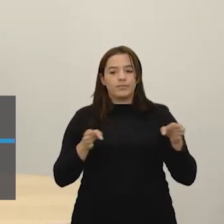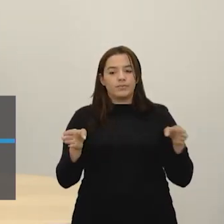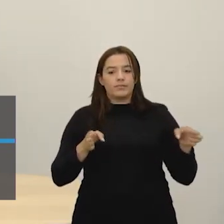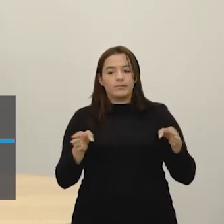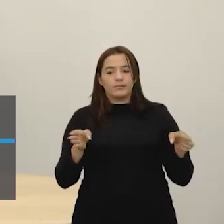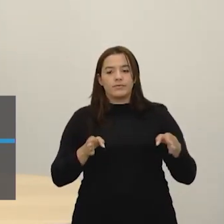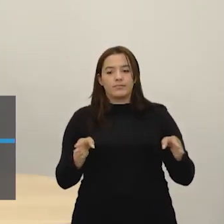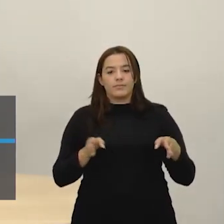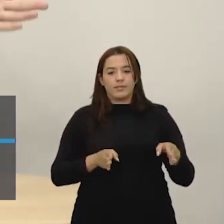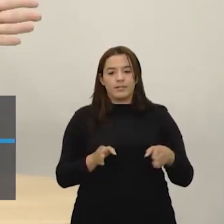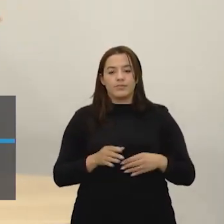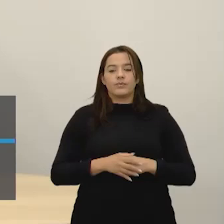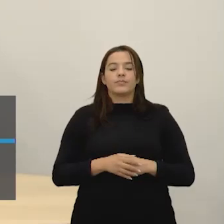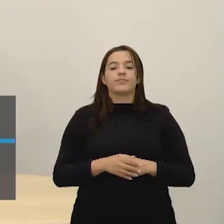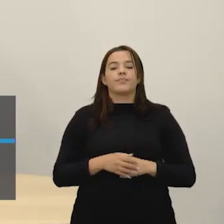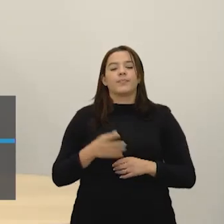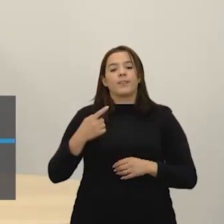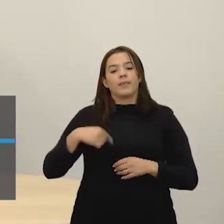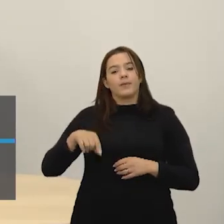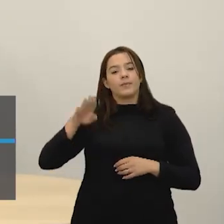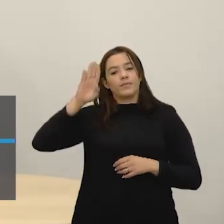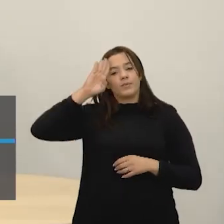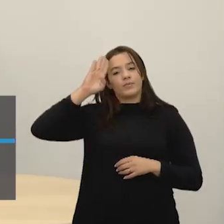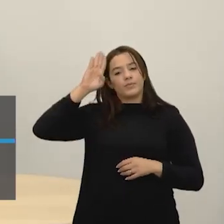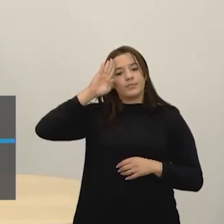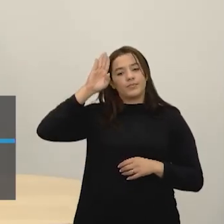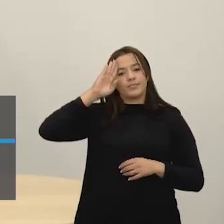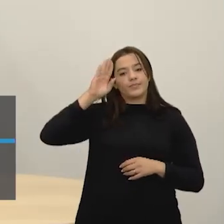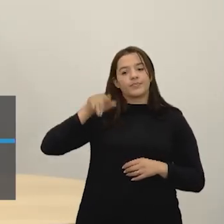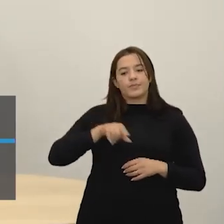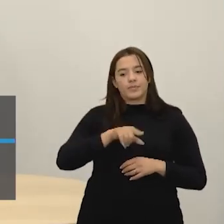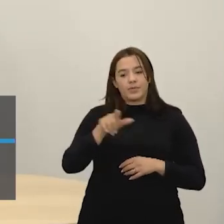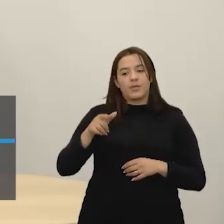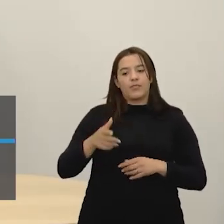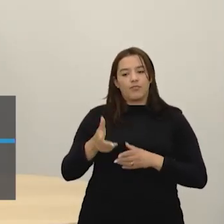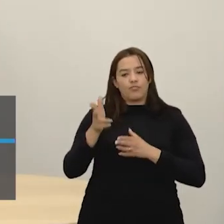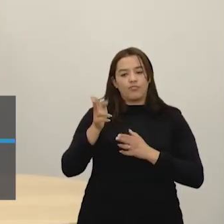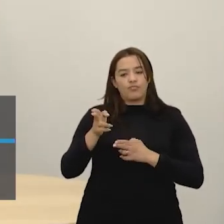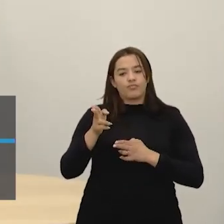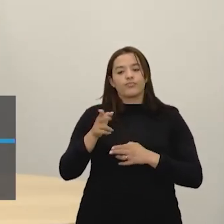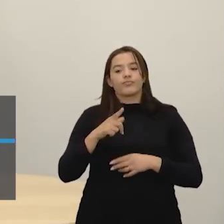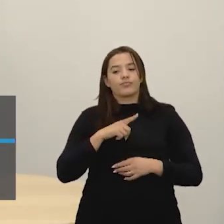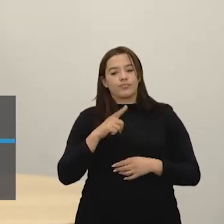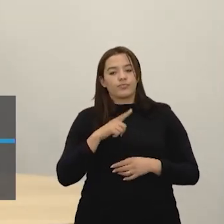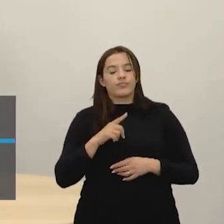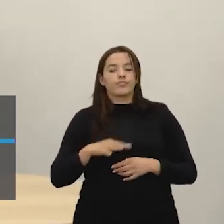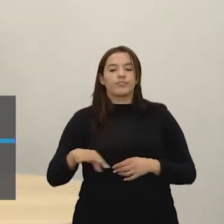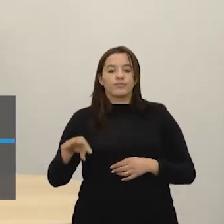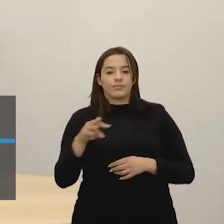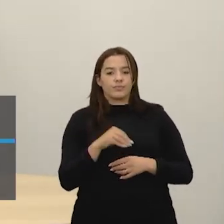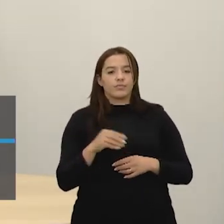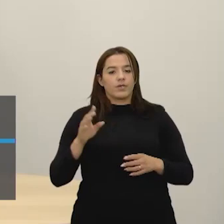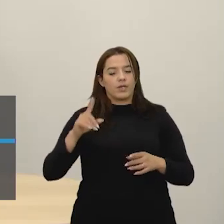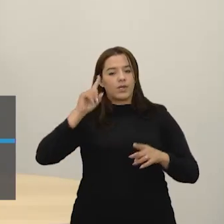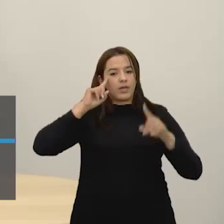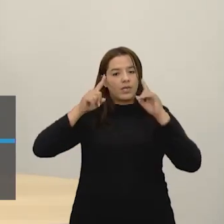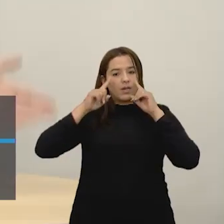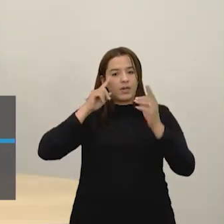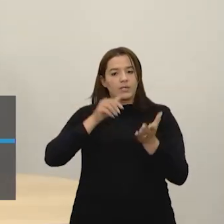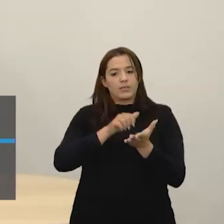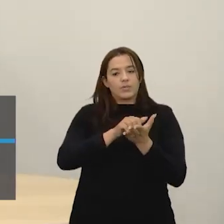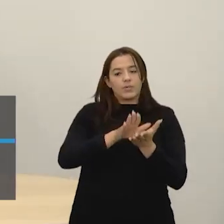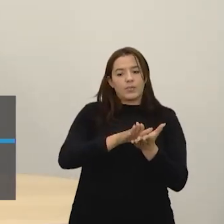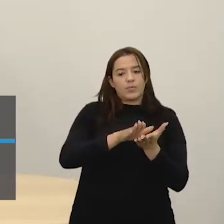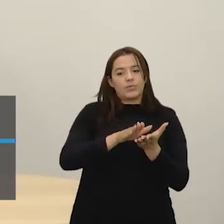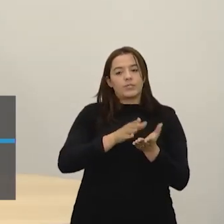ditadura militar no Chile, em especial o general Augusto Pinochet, que foi, né, o ditador, encabeçou o golpe militar